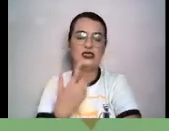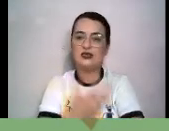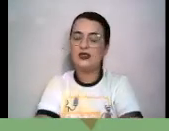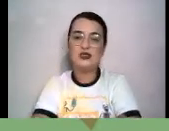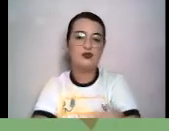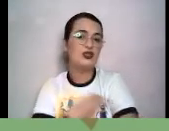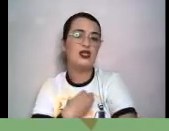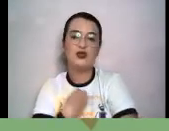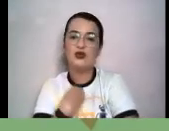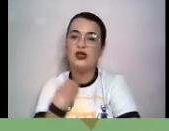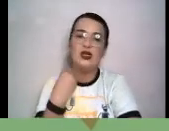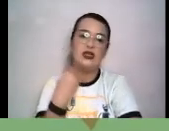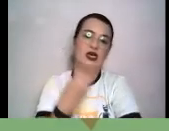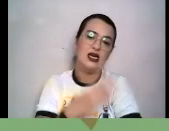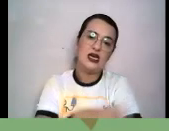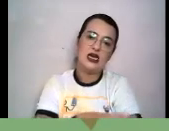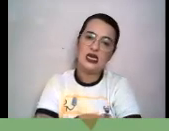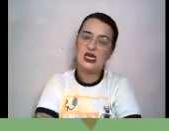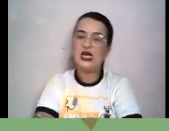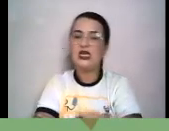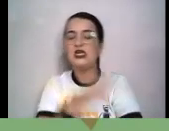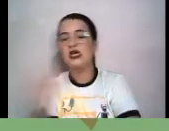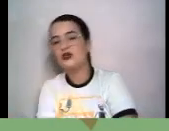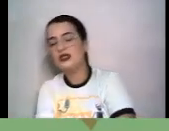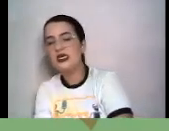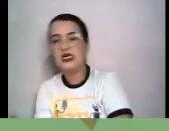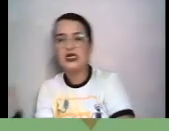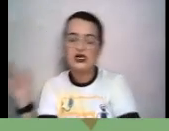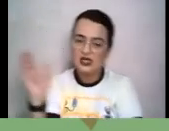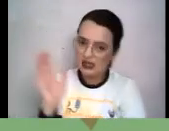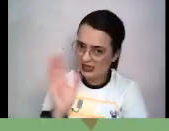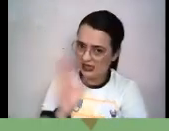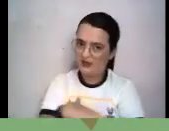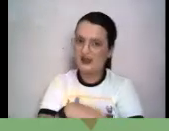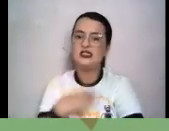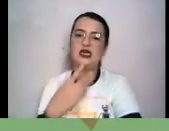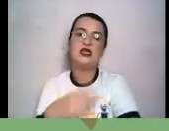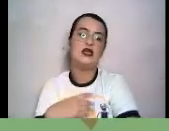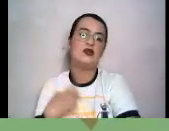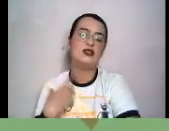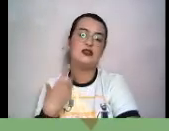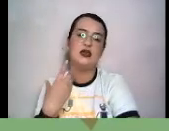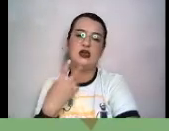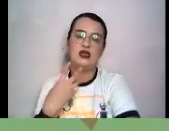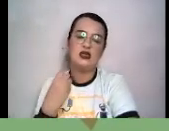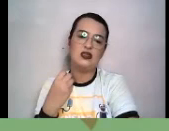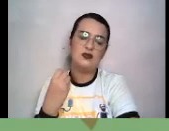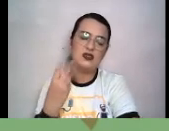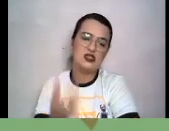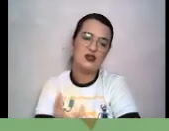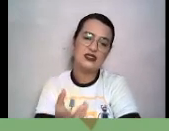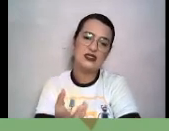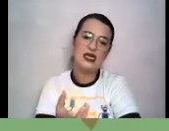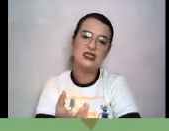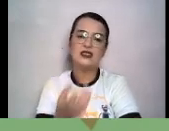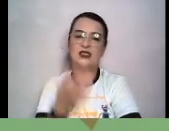né, disputando, né, quem era que ia conseguir, né, fazer, né, coisas que